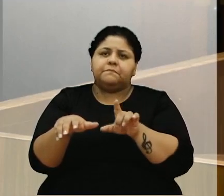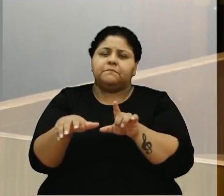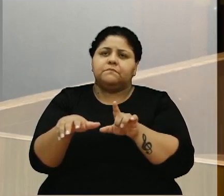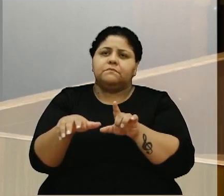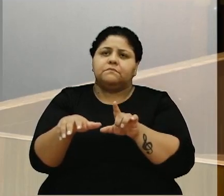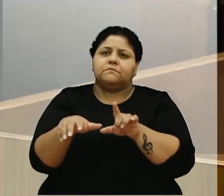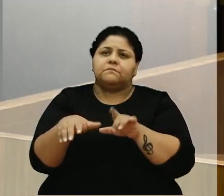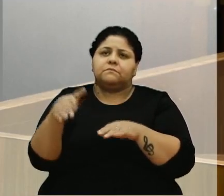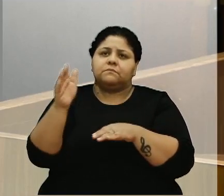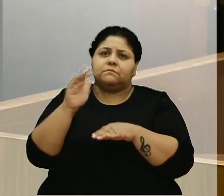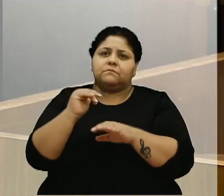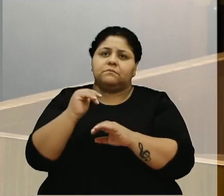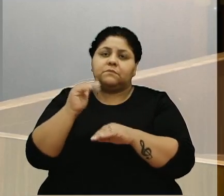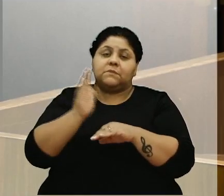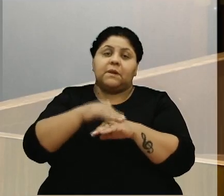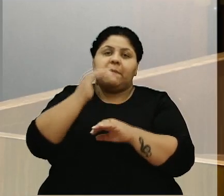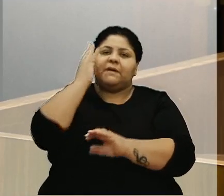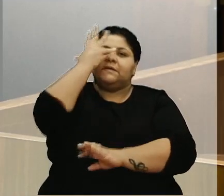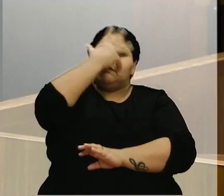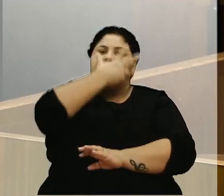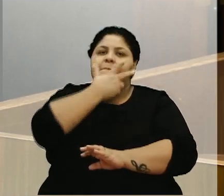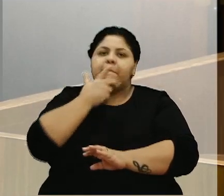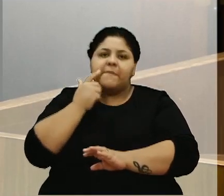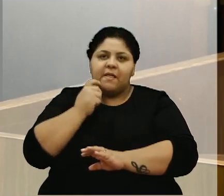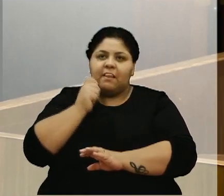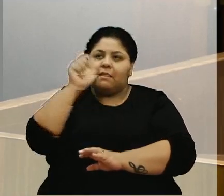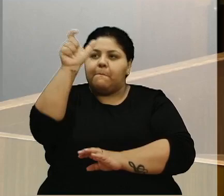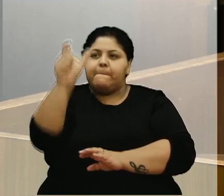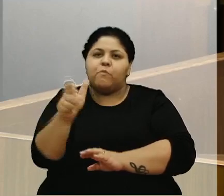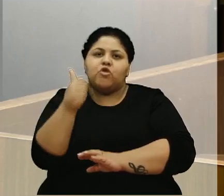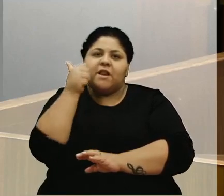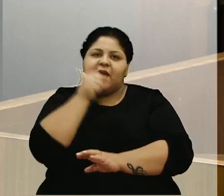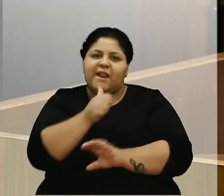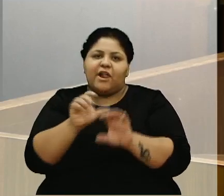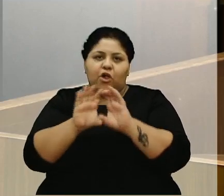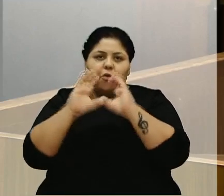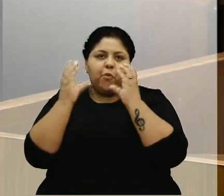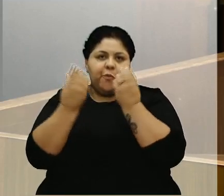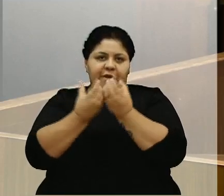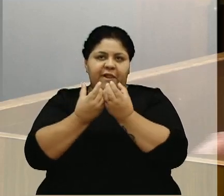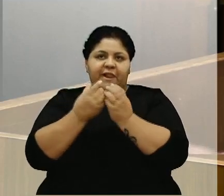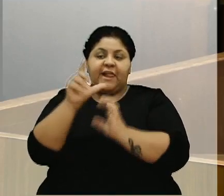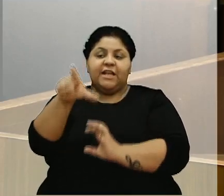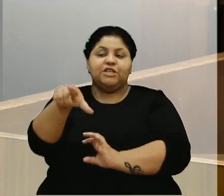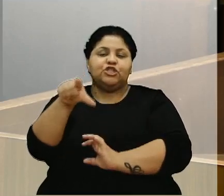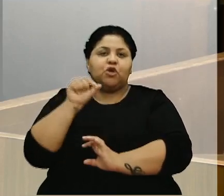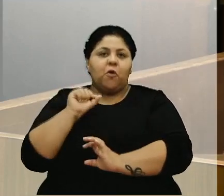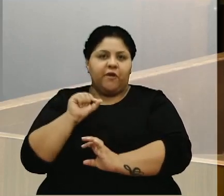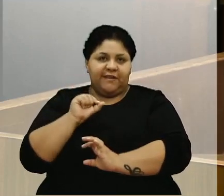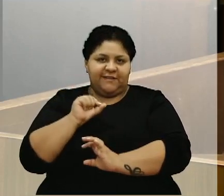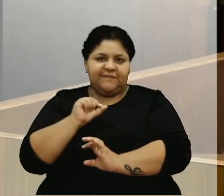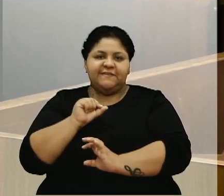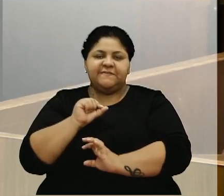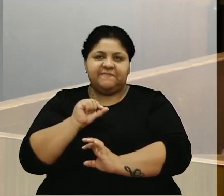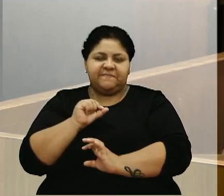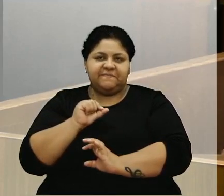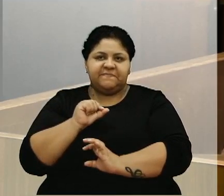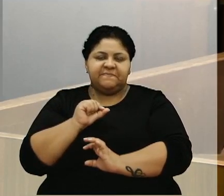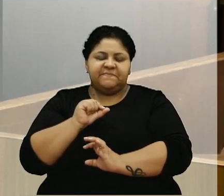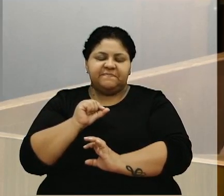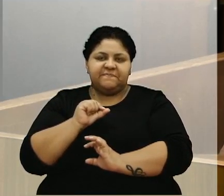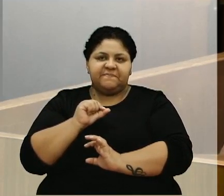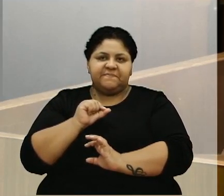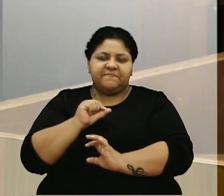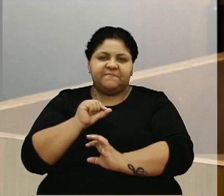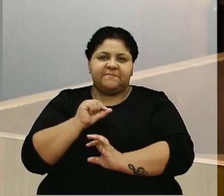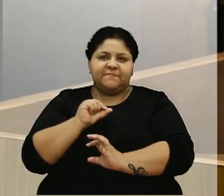a mais bela comunitária. Olha que coisa linda, né? Escolhe-se a mais bela comunitária aí